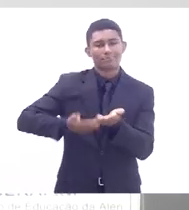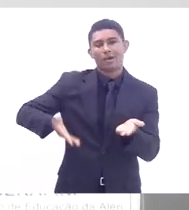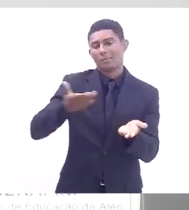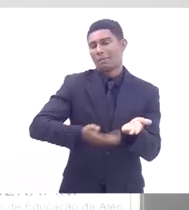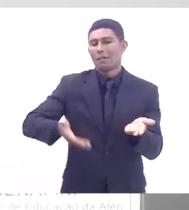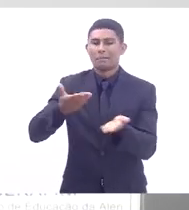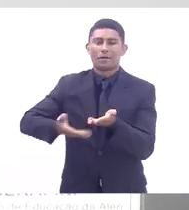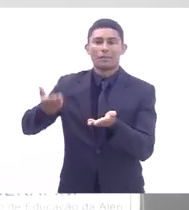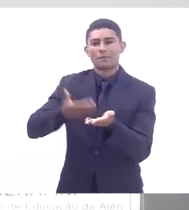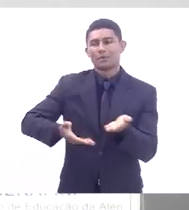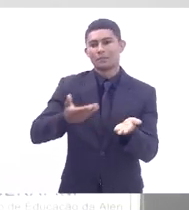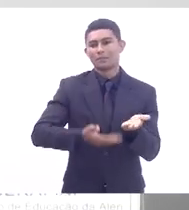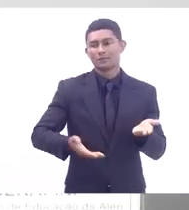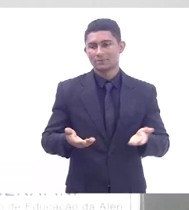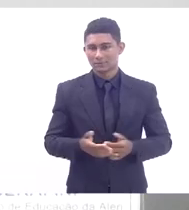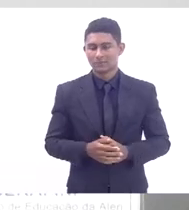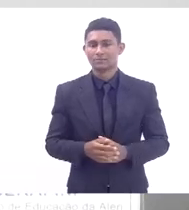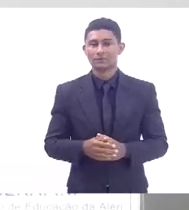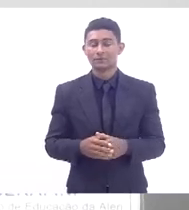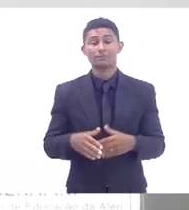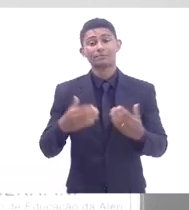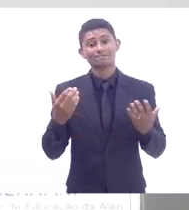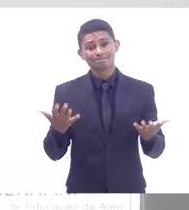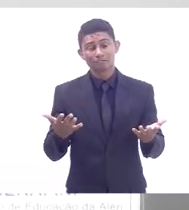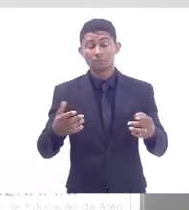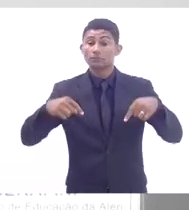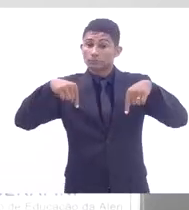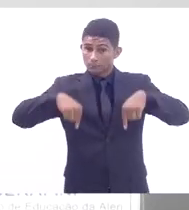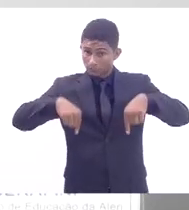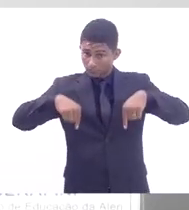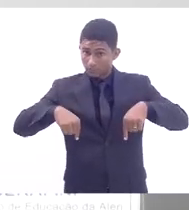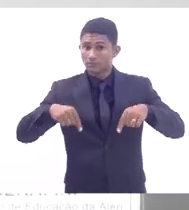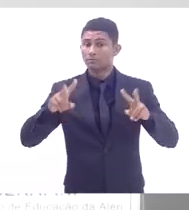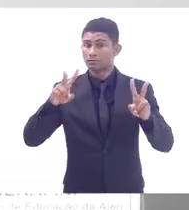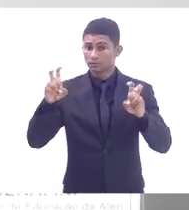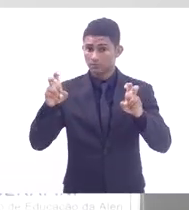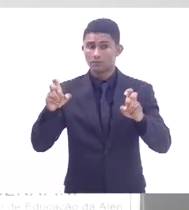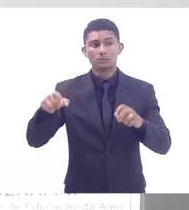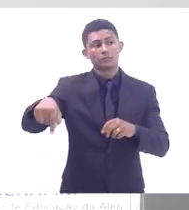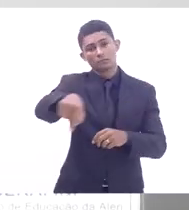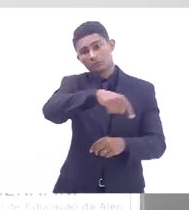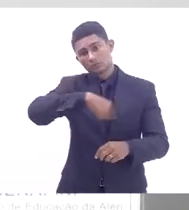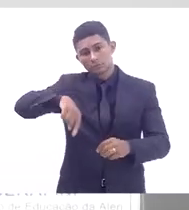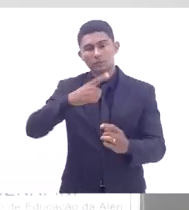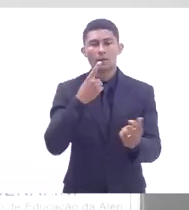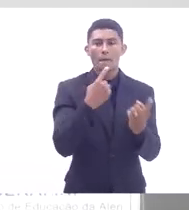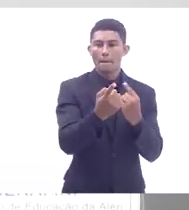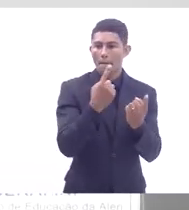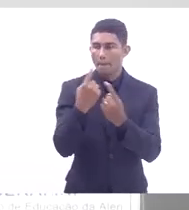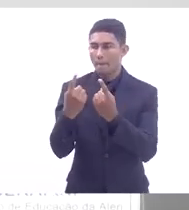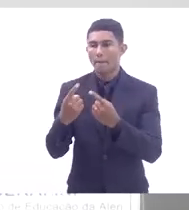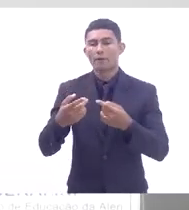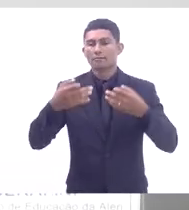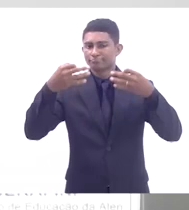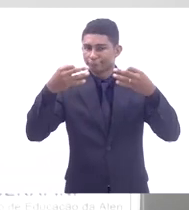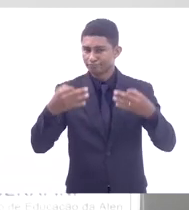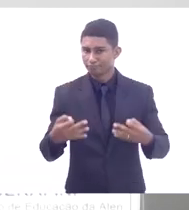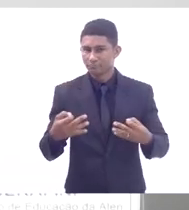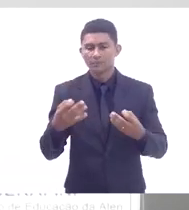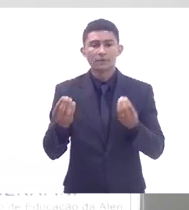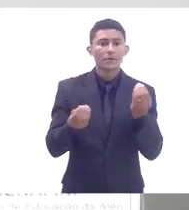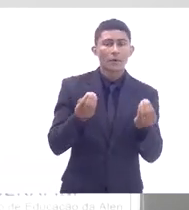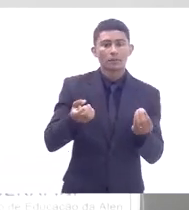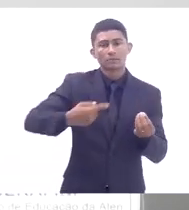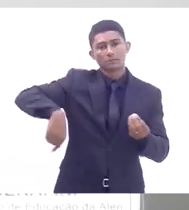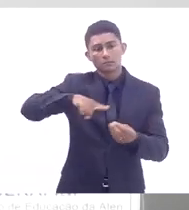nesse prazo Então esse vai ser um dos debates que a gente vai fazer aqui ao longo da audiência pública é como